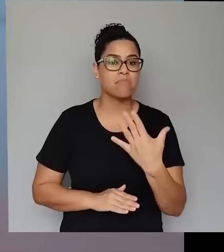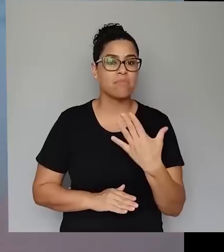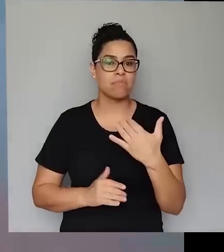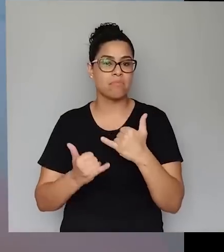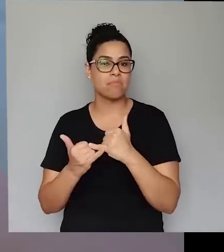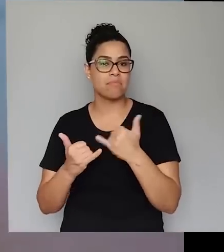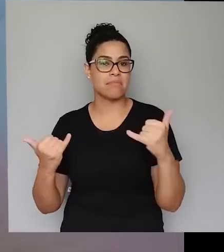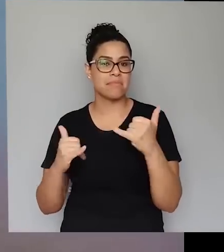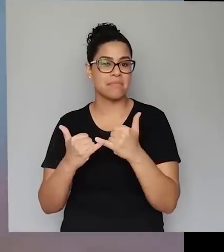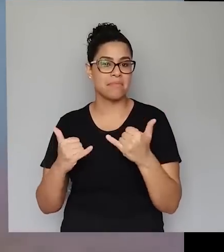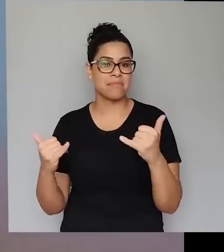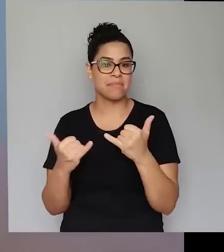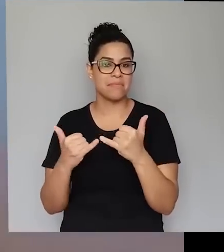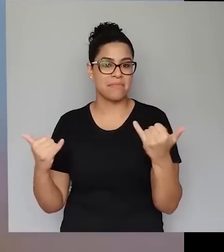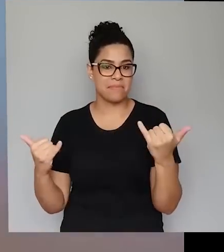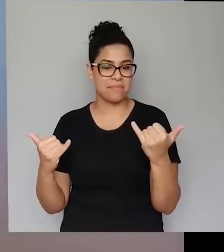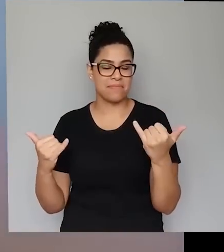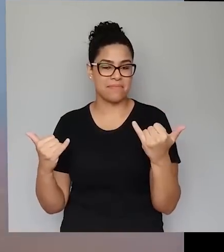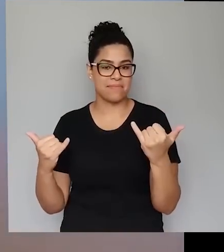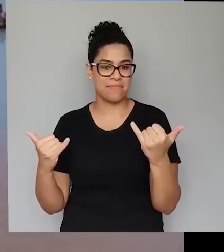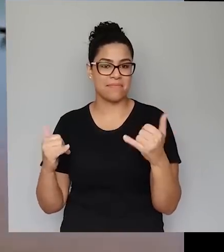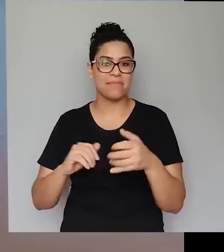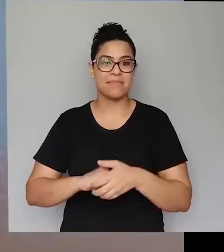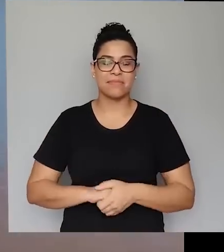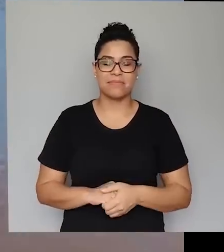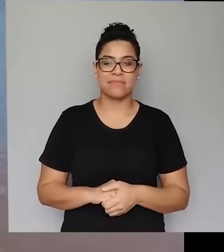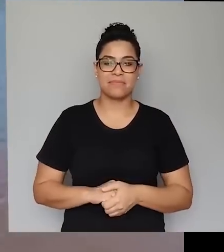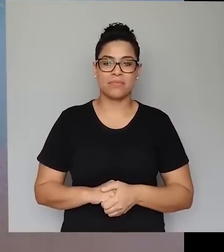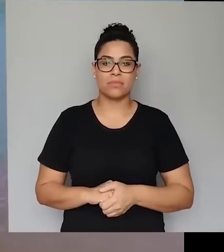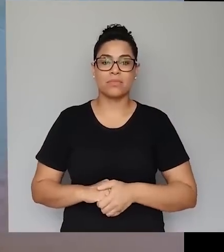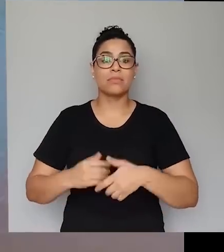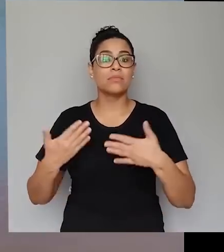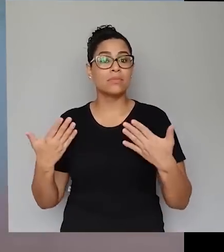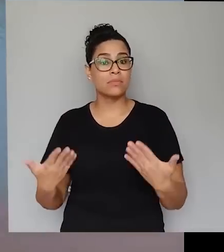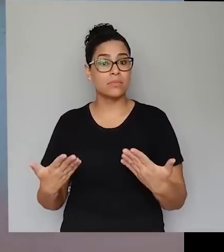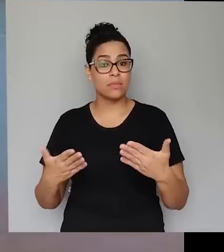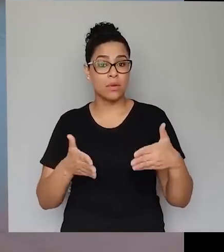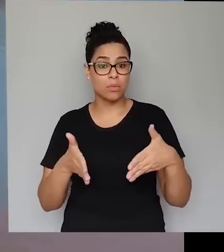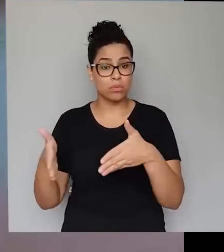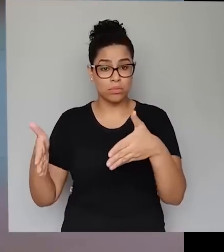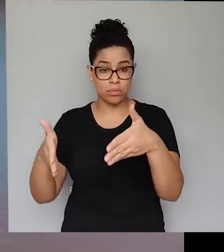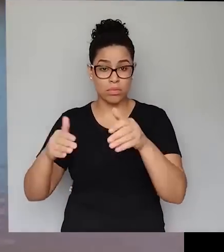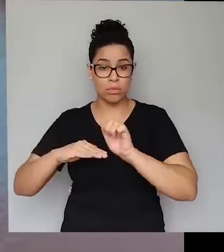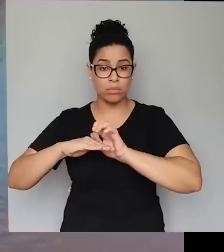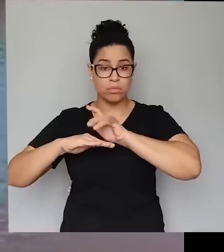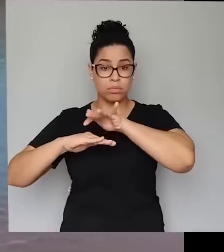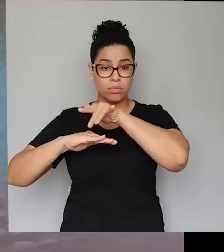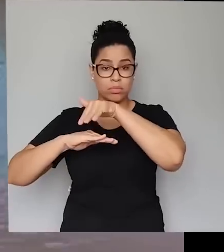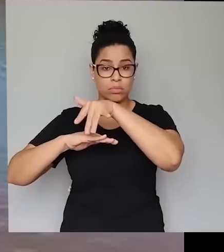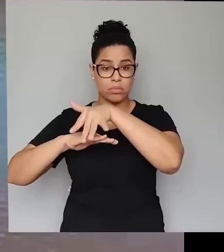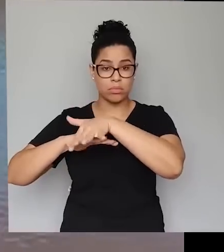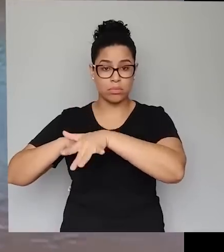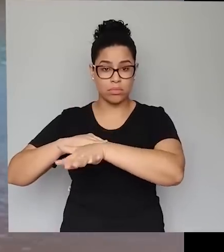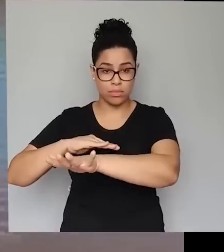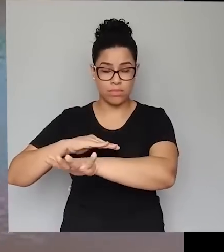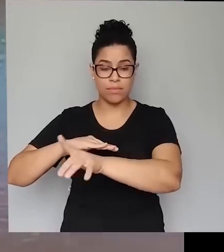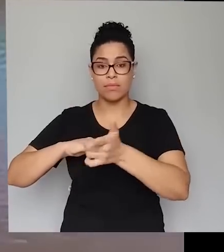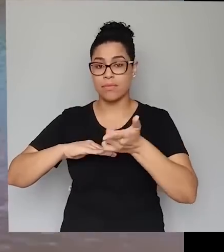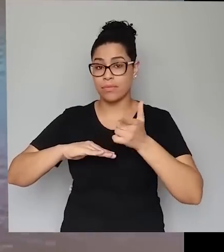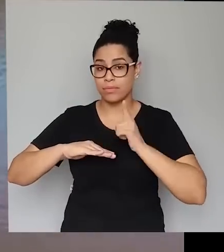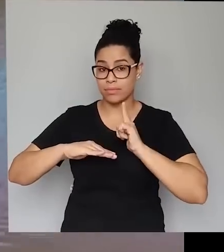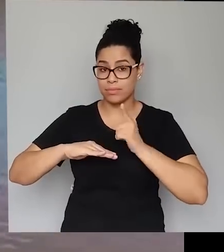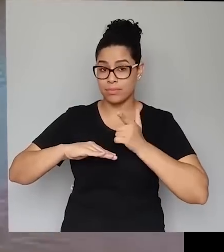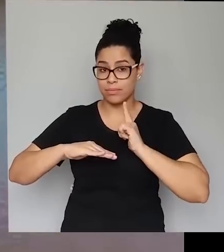de energia elétrica, já que muitos afluentes do rio Amazonas possuem características que se adequam